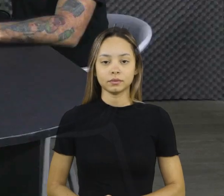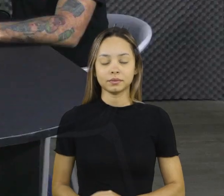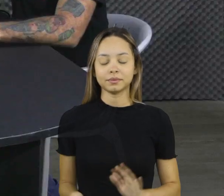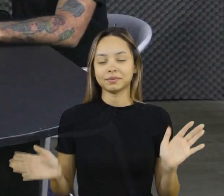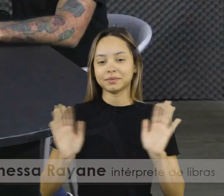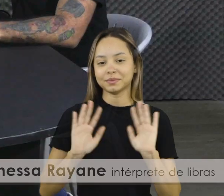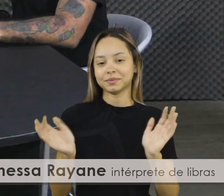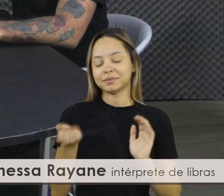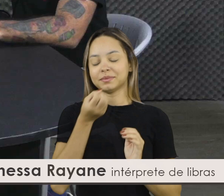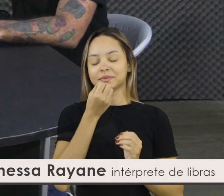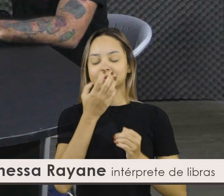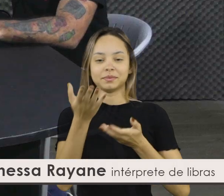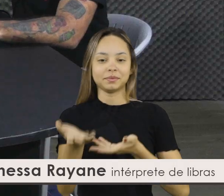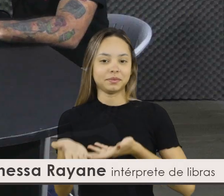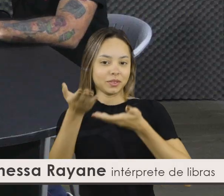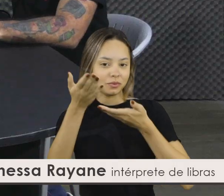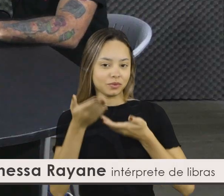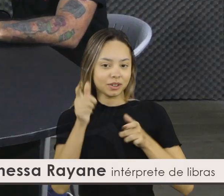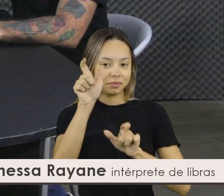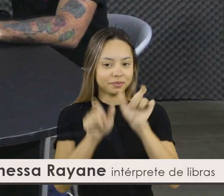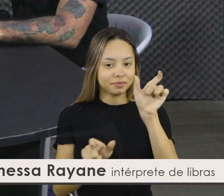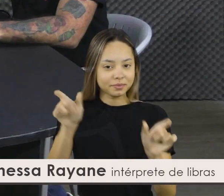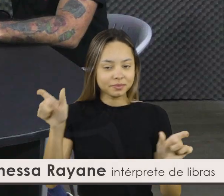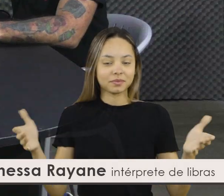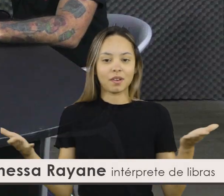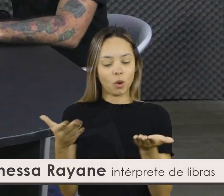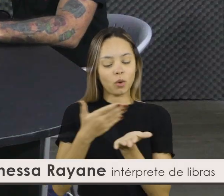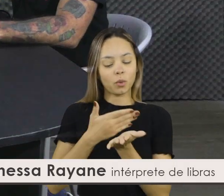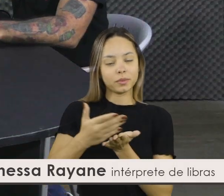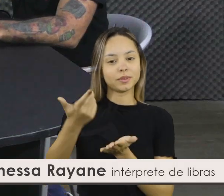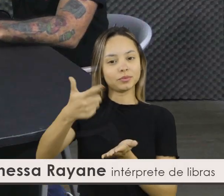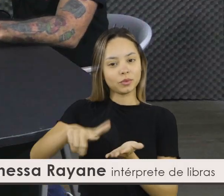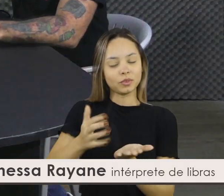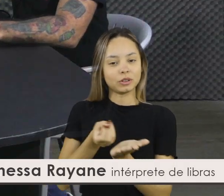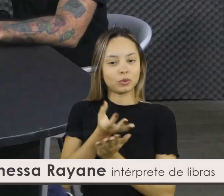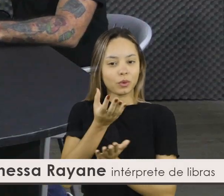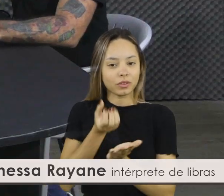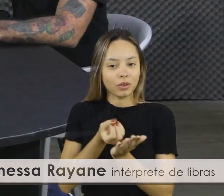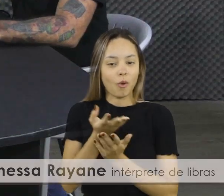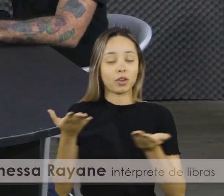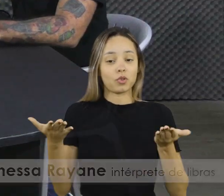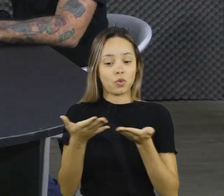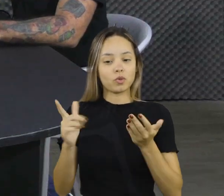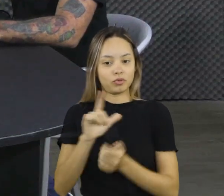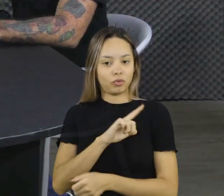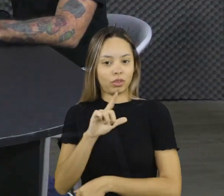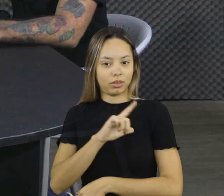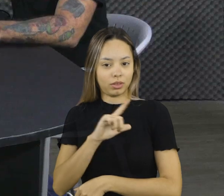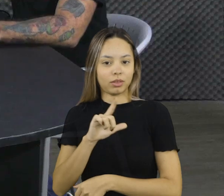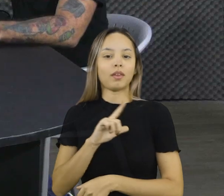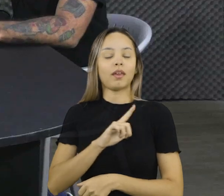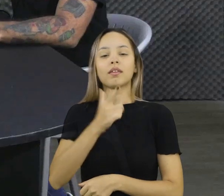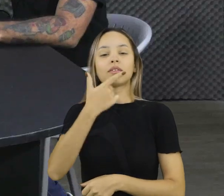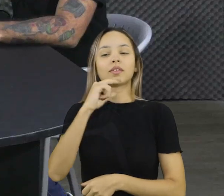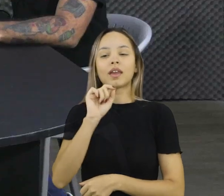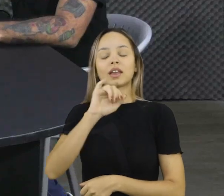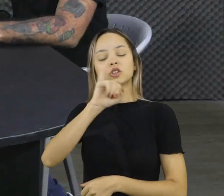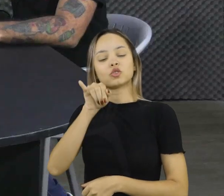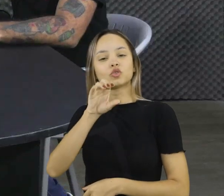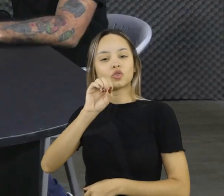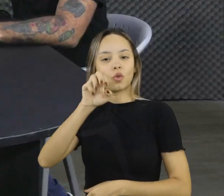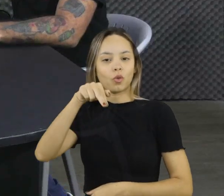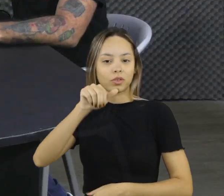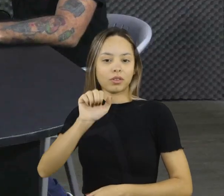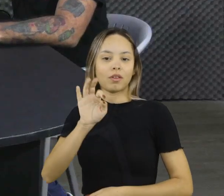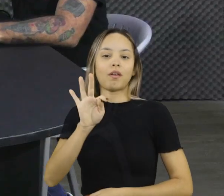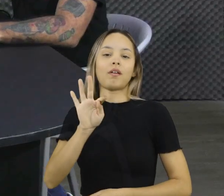Sejam bem-vindos, bem-vindas. Estamos começando mais um Educadoc. Dessa vez nós temos captação de Jonathan Bello e do querido Isaac Santana